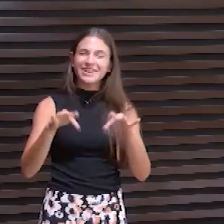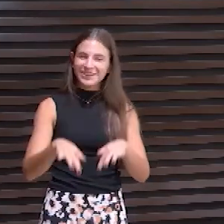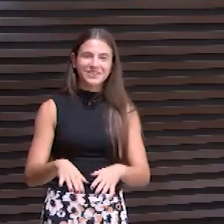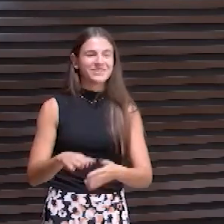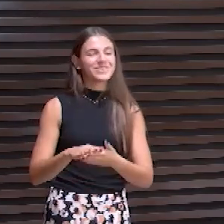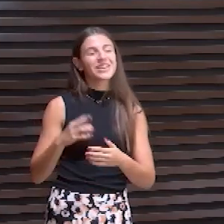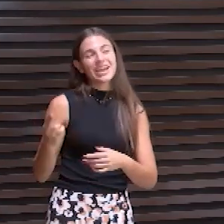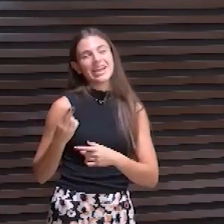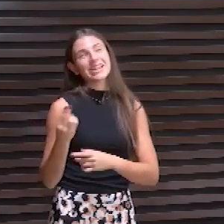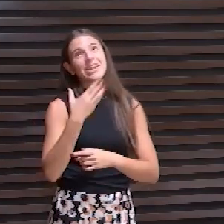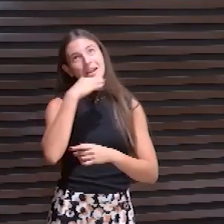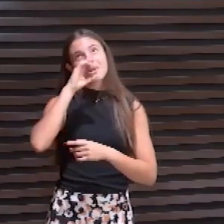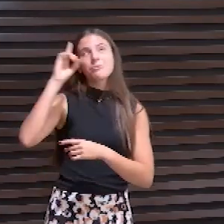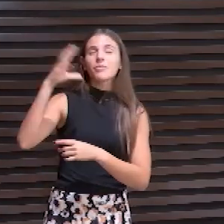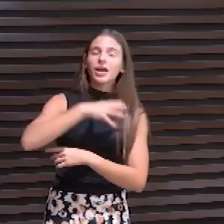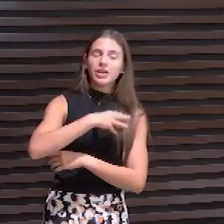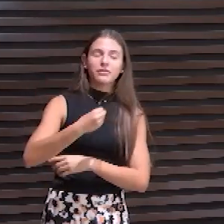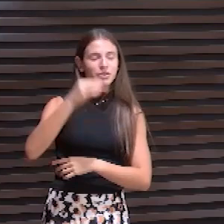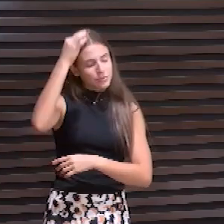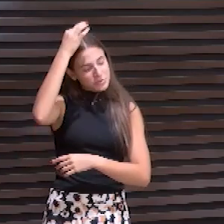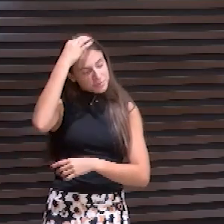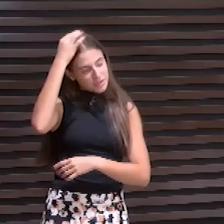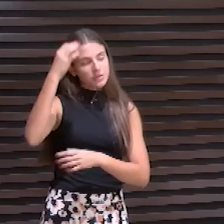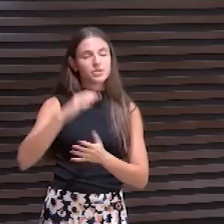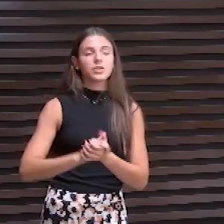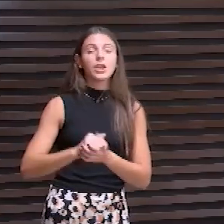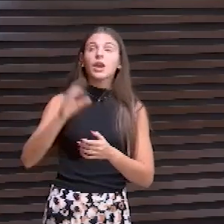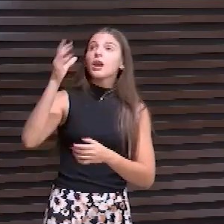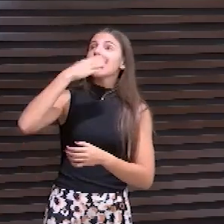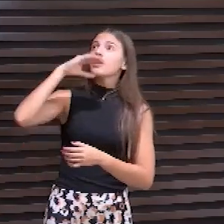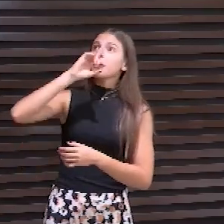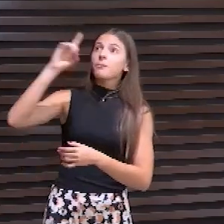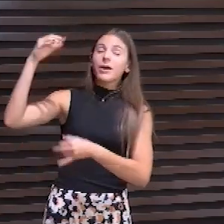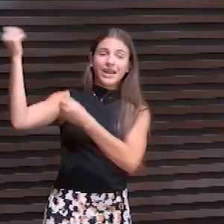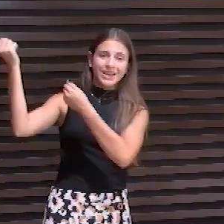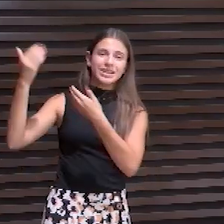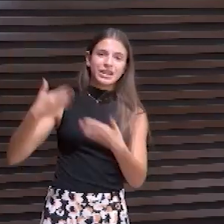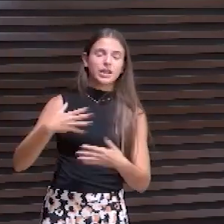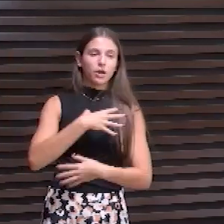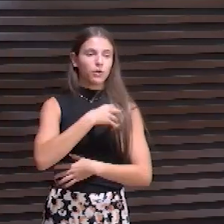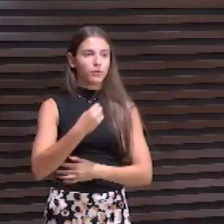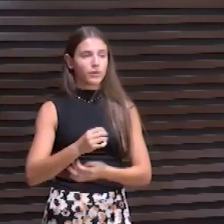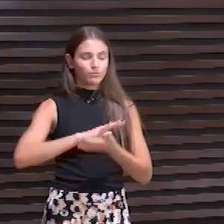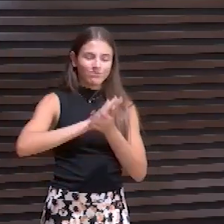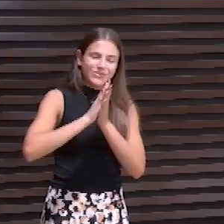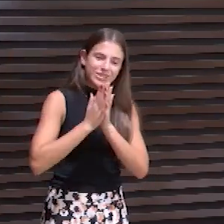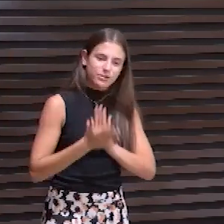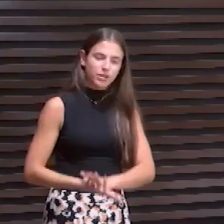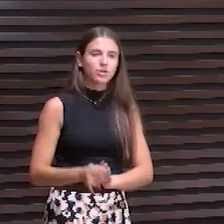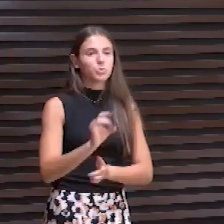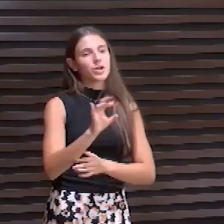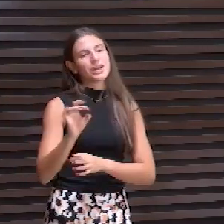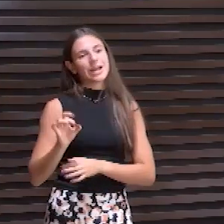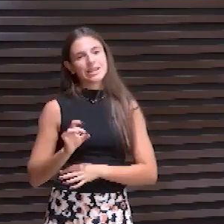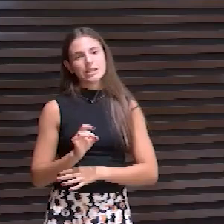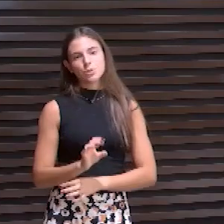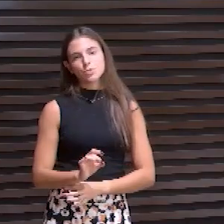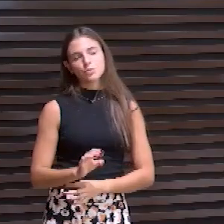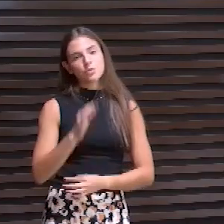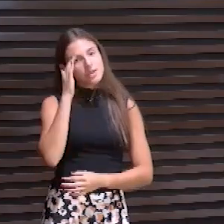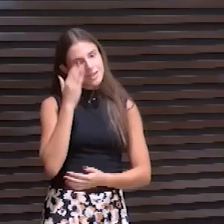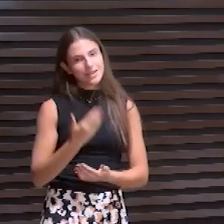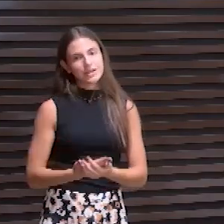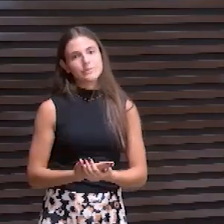E o Espírito. E o Pai deu o Filho para ser esmagado por cada um que crê. Vocês têm